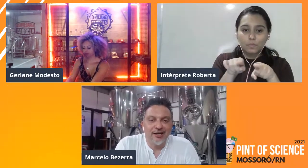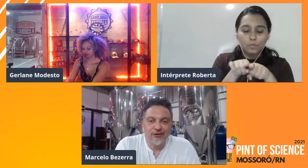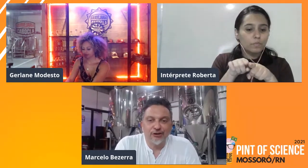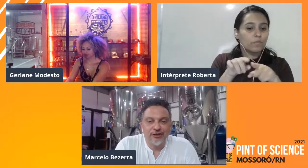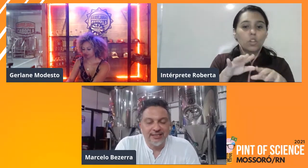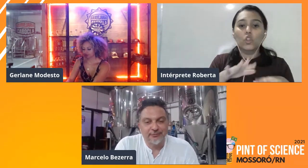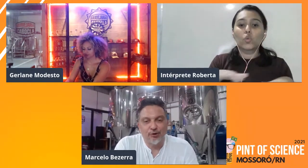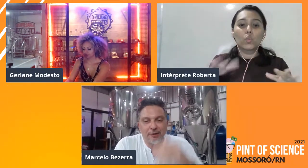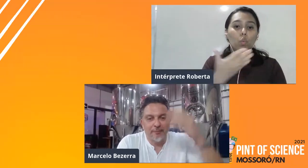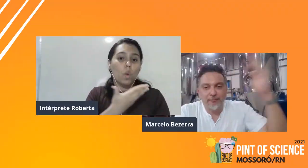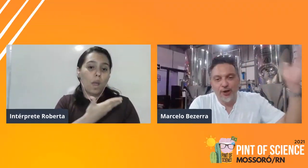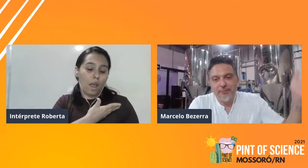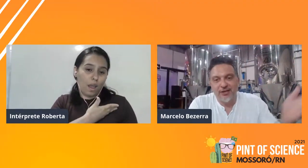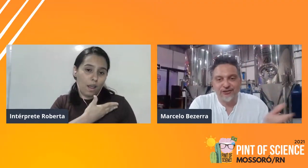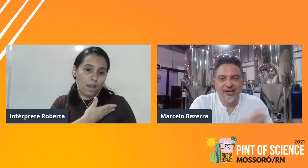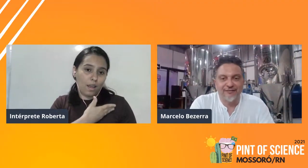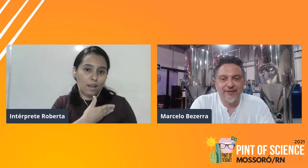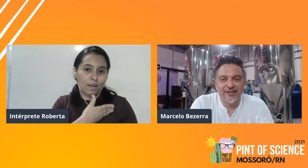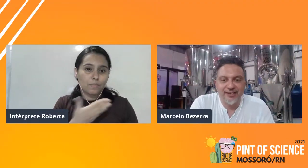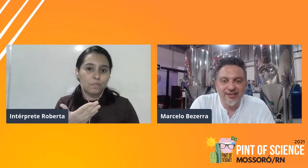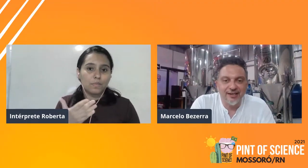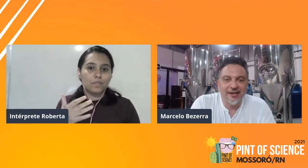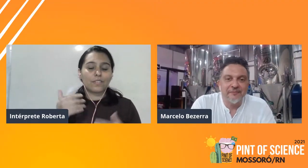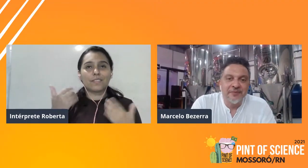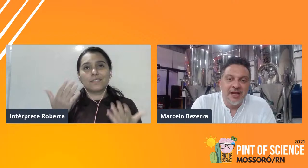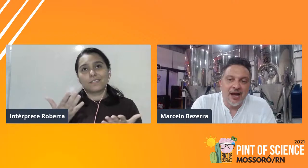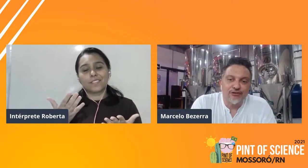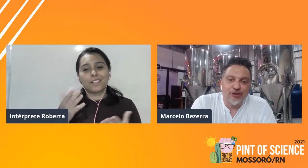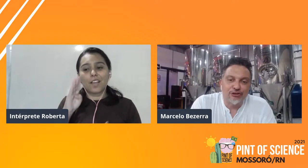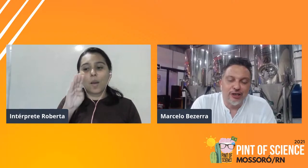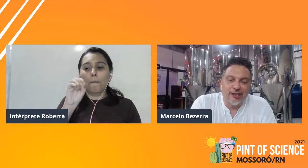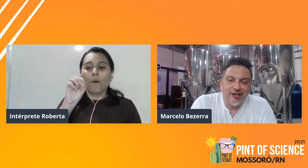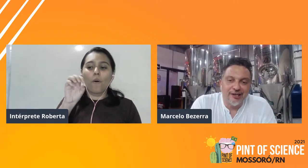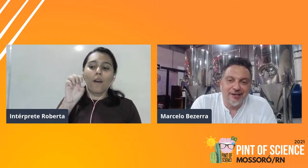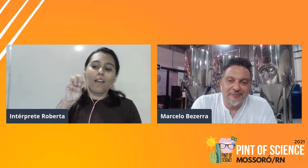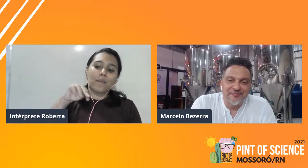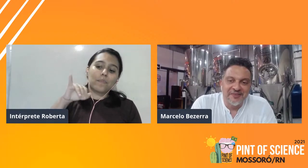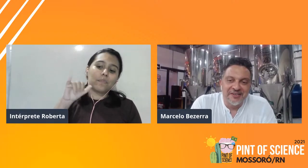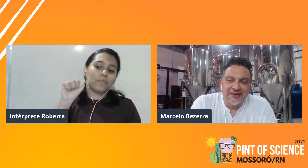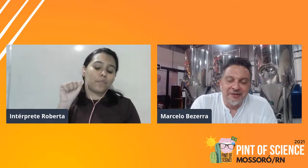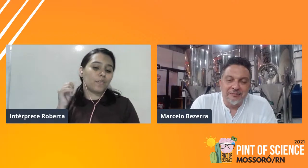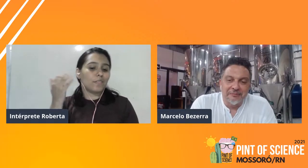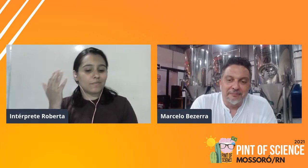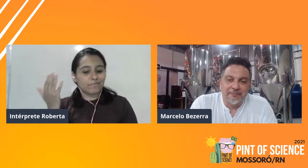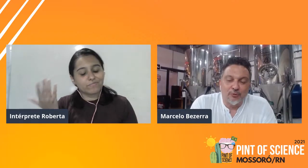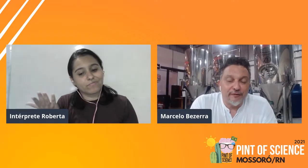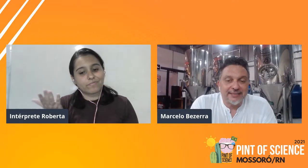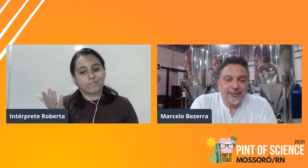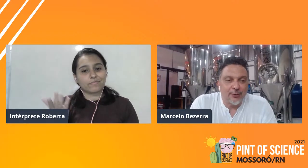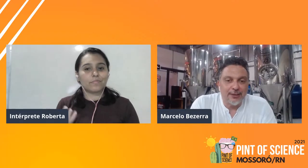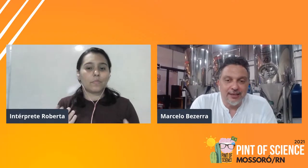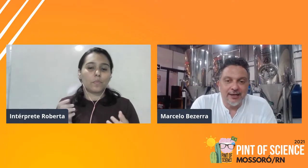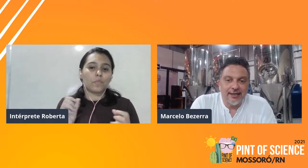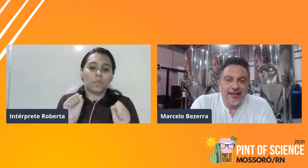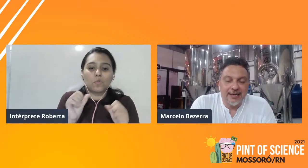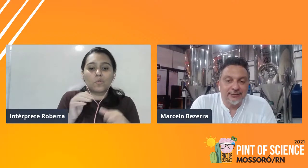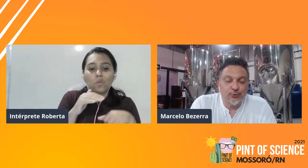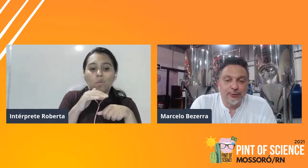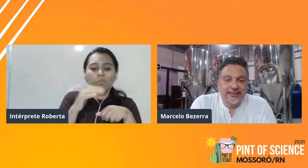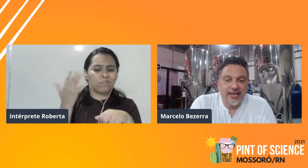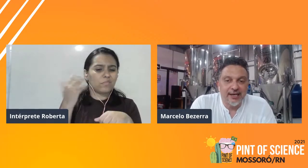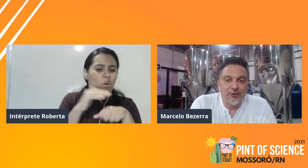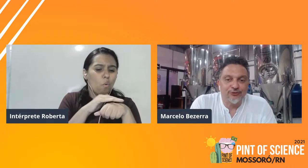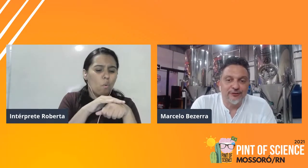algum dia, a gente nas boamias da vida, né? A gente conversou, né?